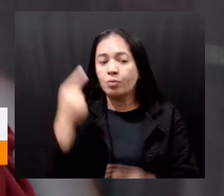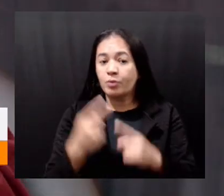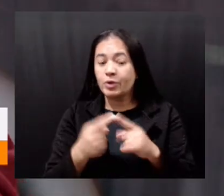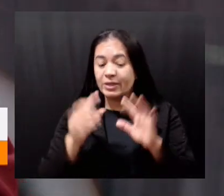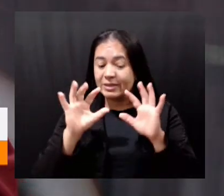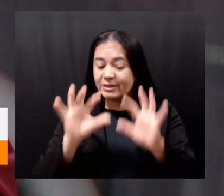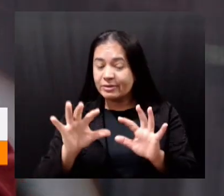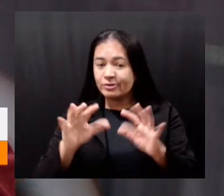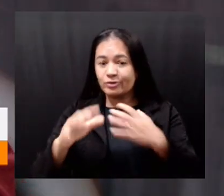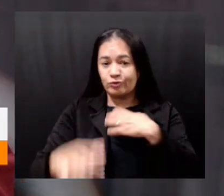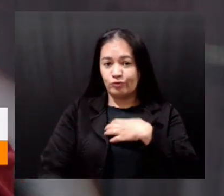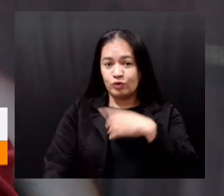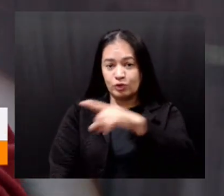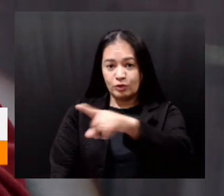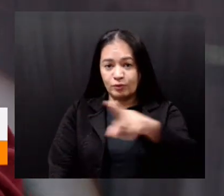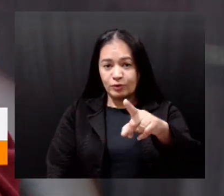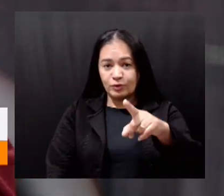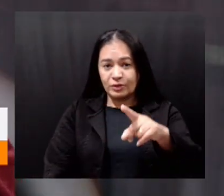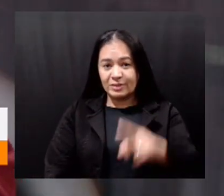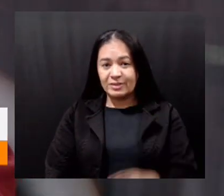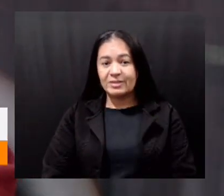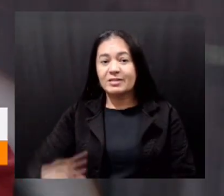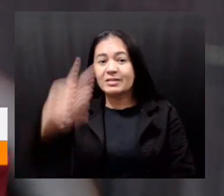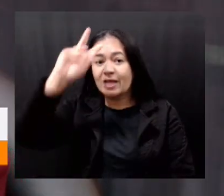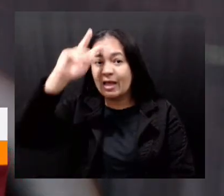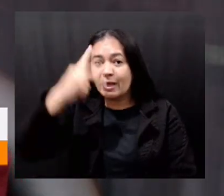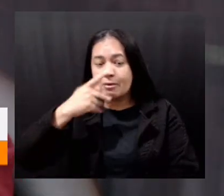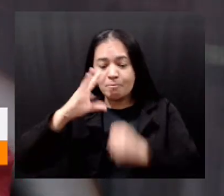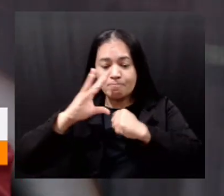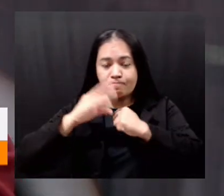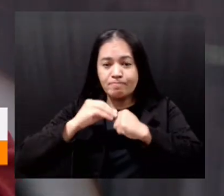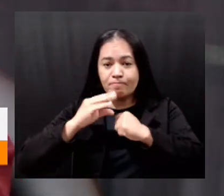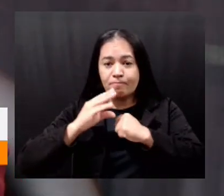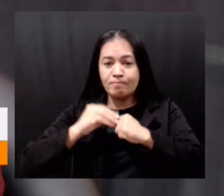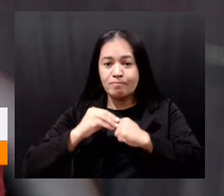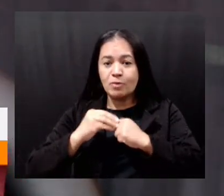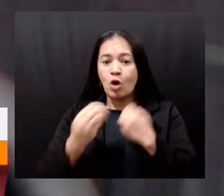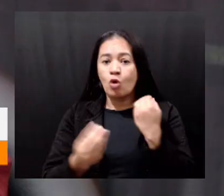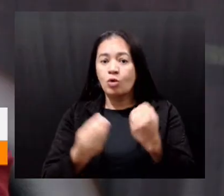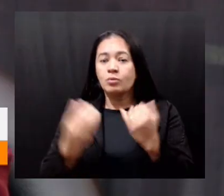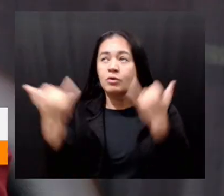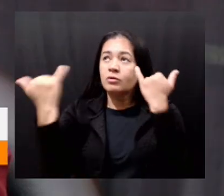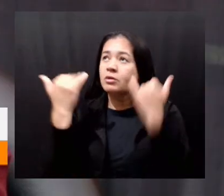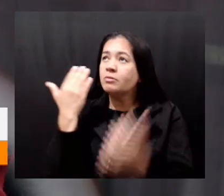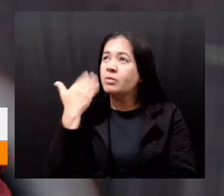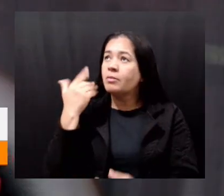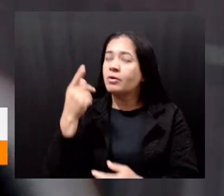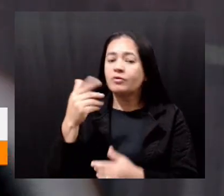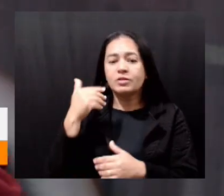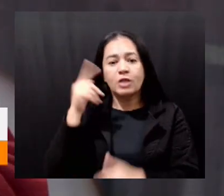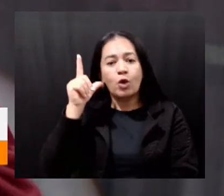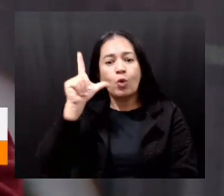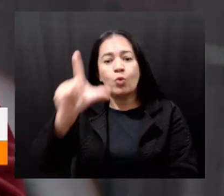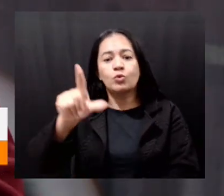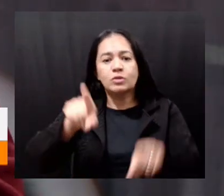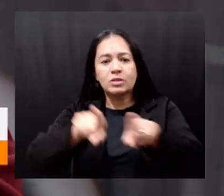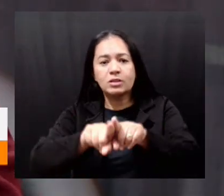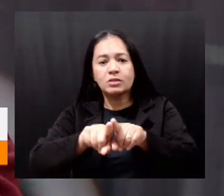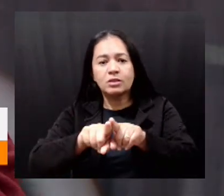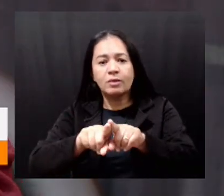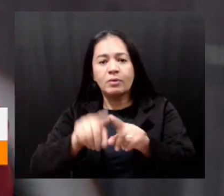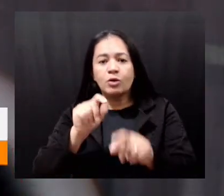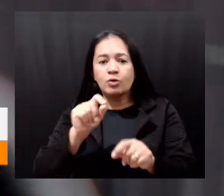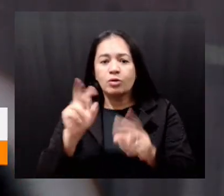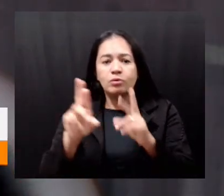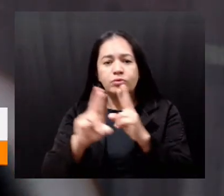ir se autoconhecendo para ver como você reage a essas notícias, e aí você vai conseguindo também construir um relacionamento saudável.